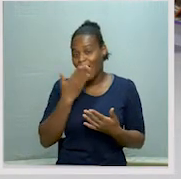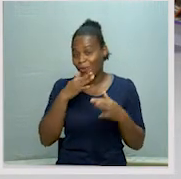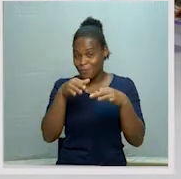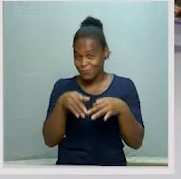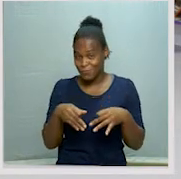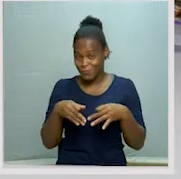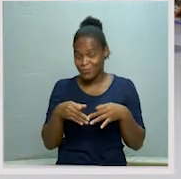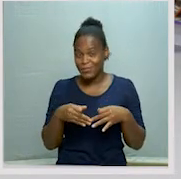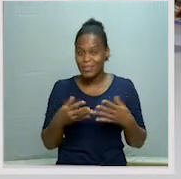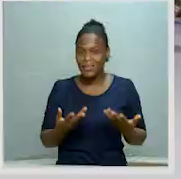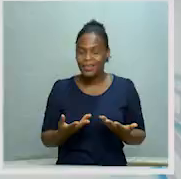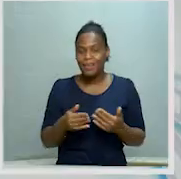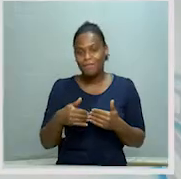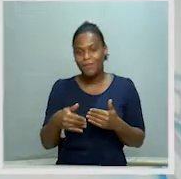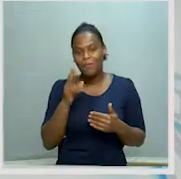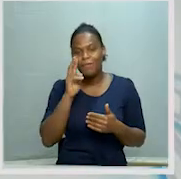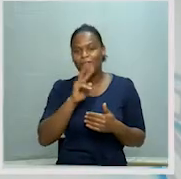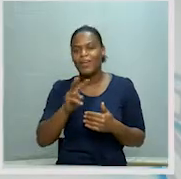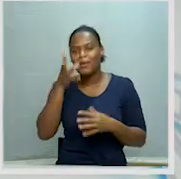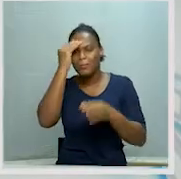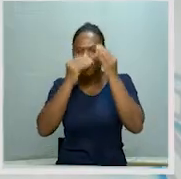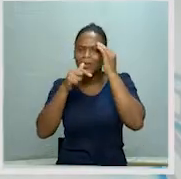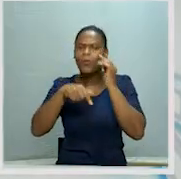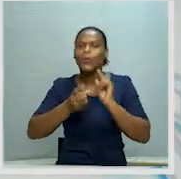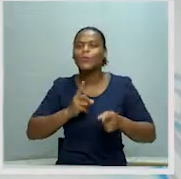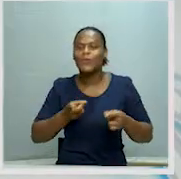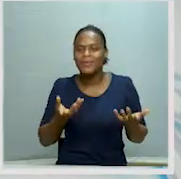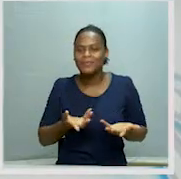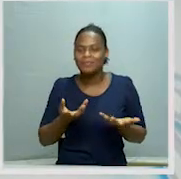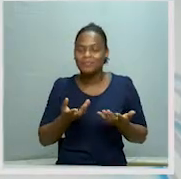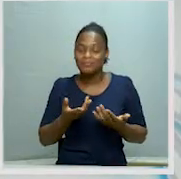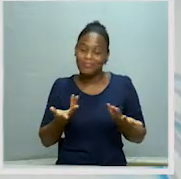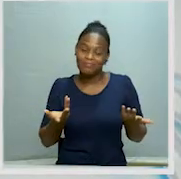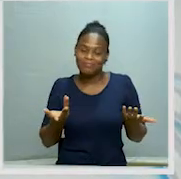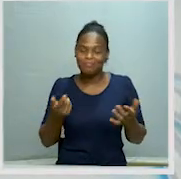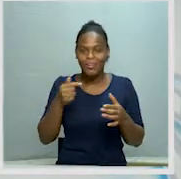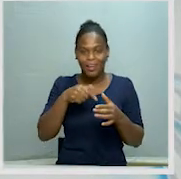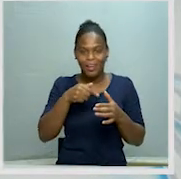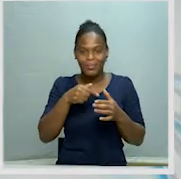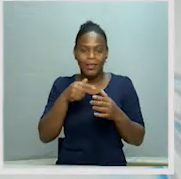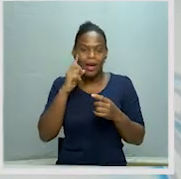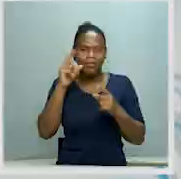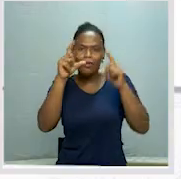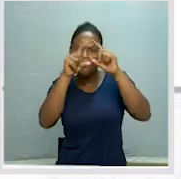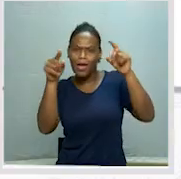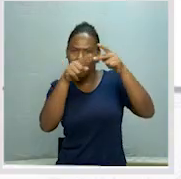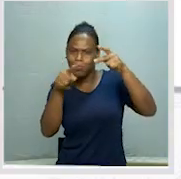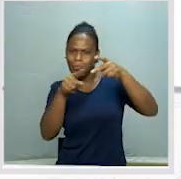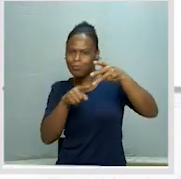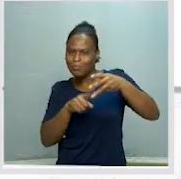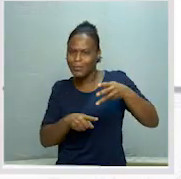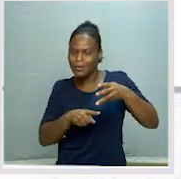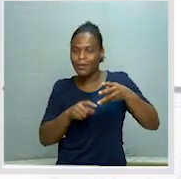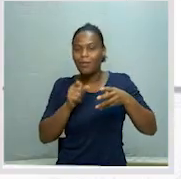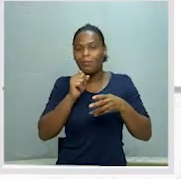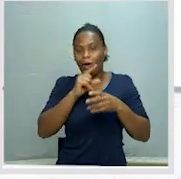Chegamos ao final da nossa aula. Vamos ver o que nós aprendemos hoje. Através desse esquema,